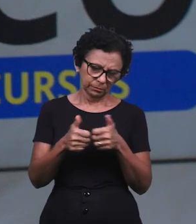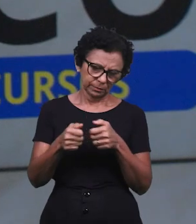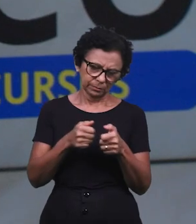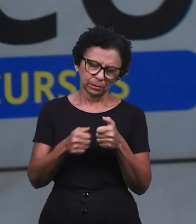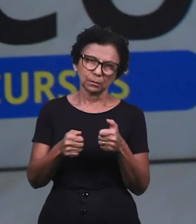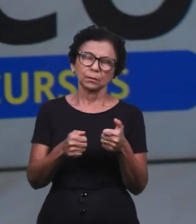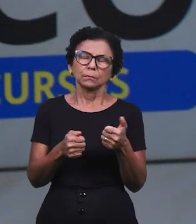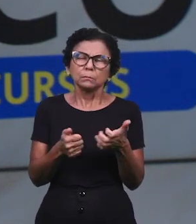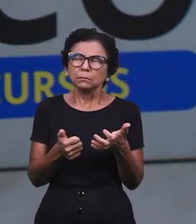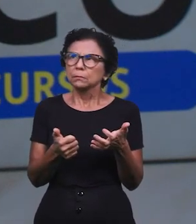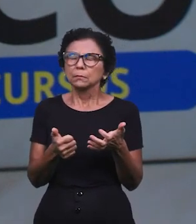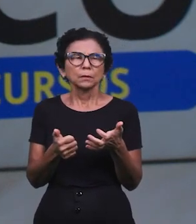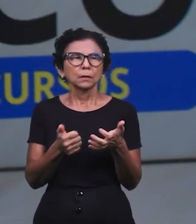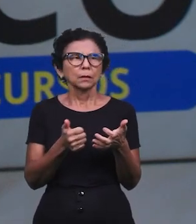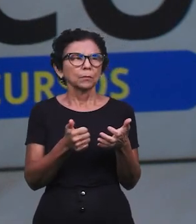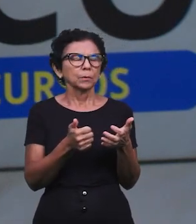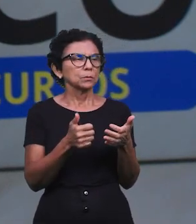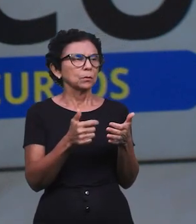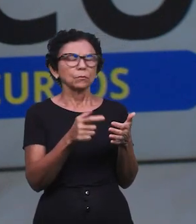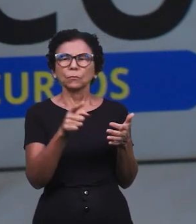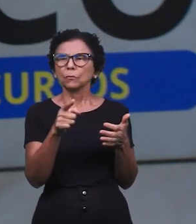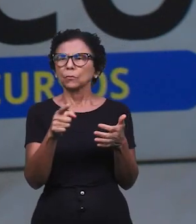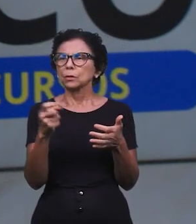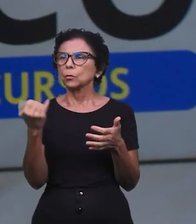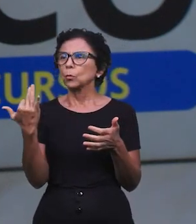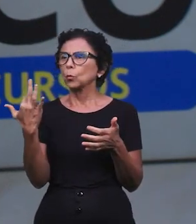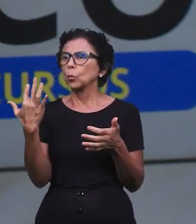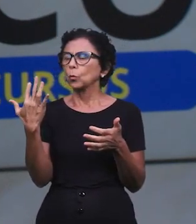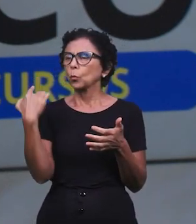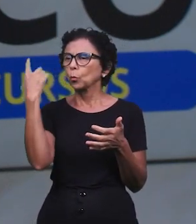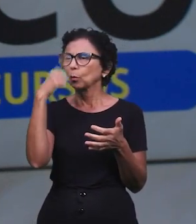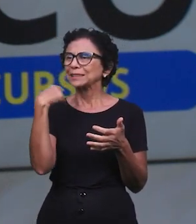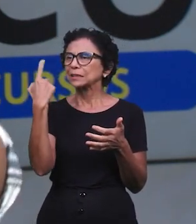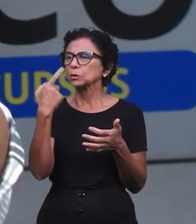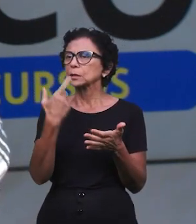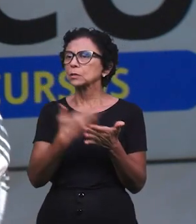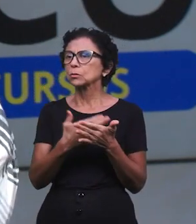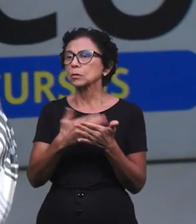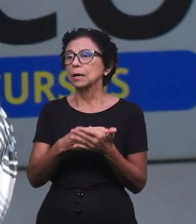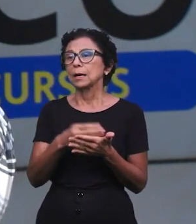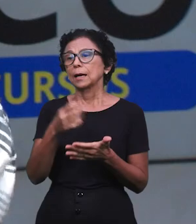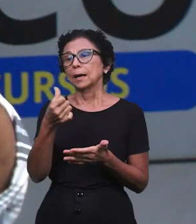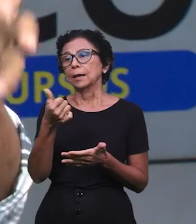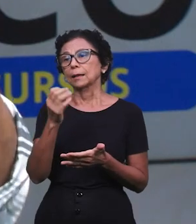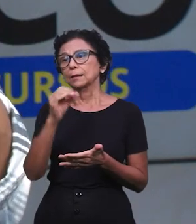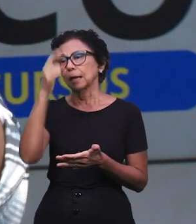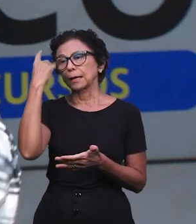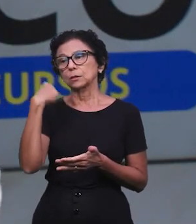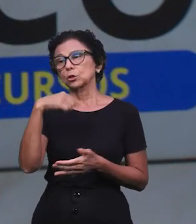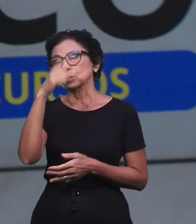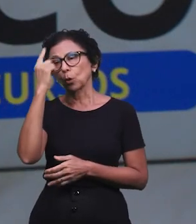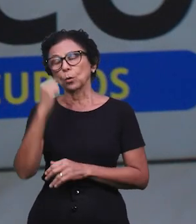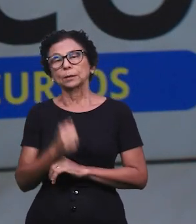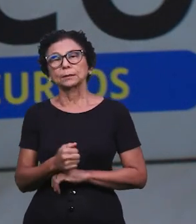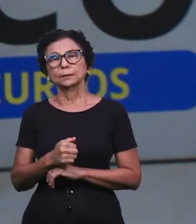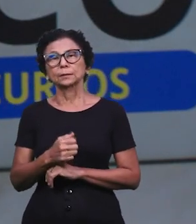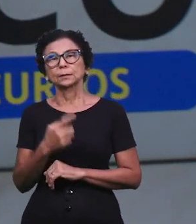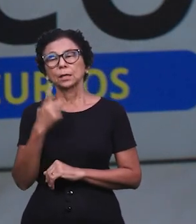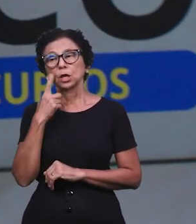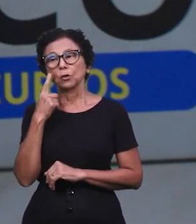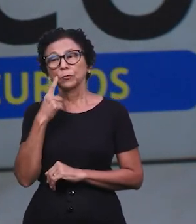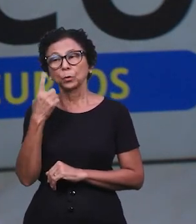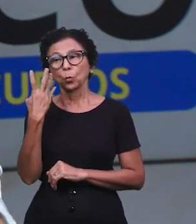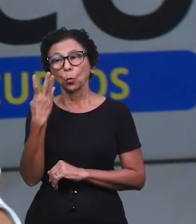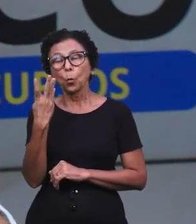tá certo? Aí alguém pergunta: ó, quantas horas você estudou hoje? Ah, eu estudei 3 horas, assisti 4